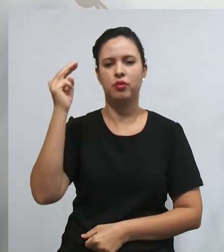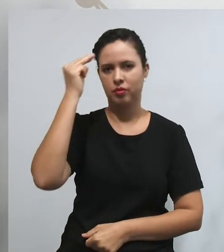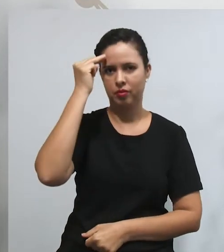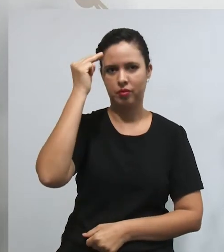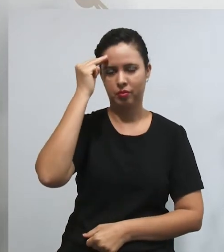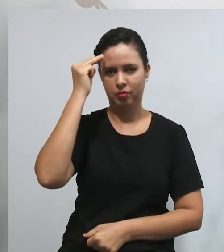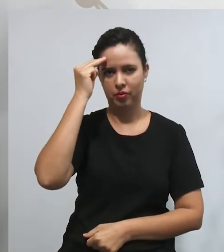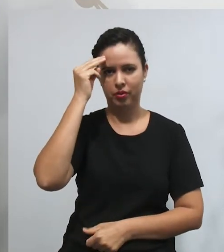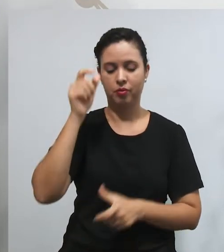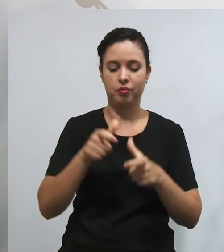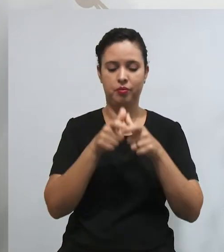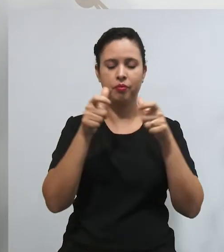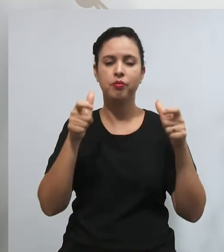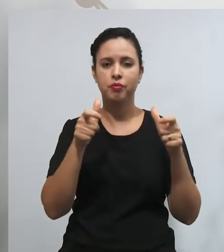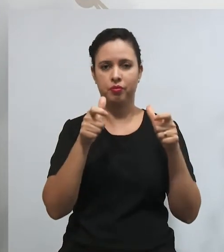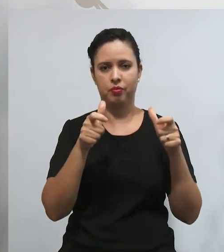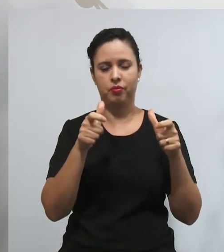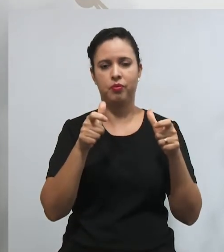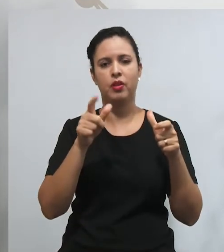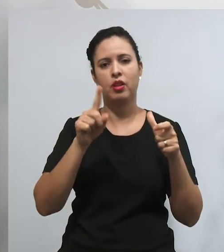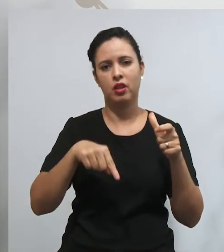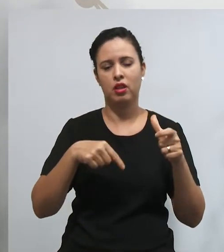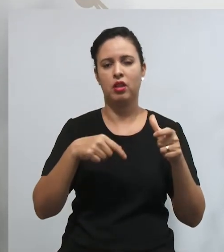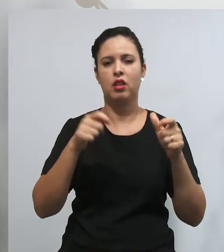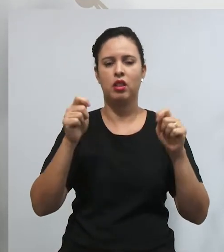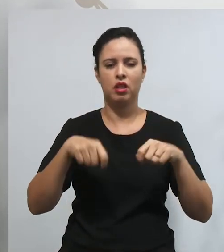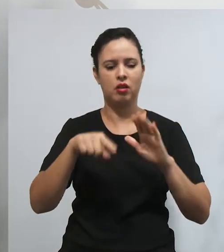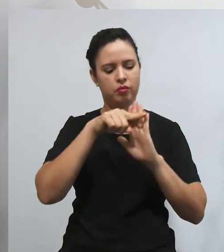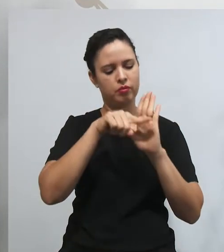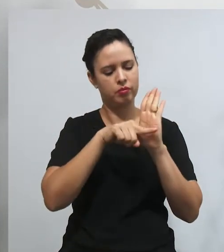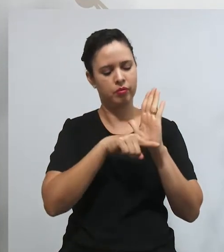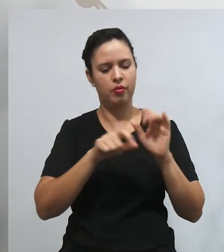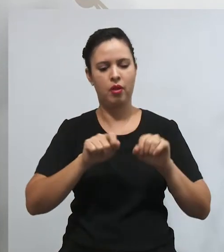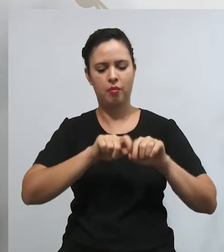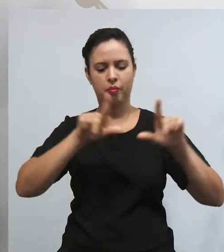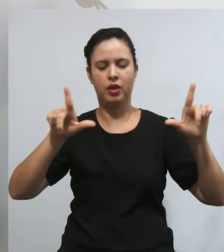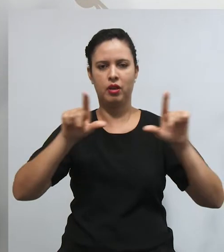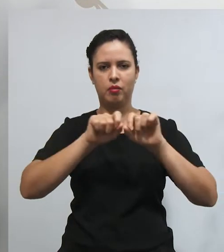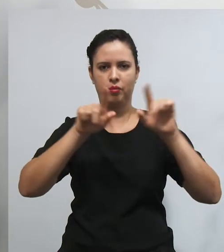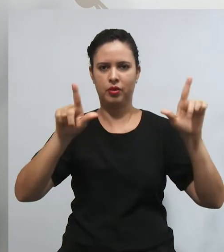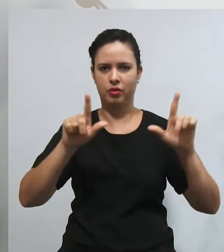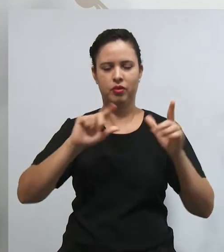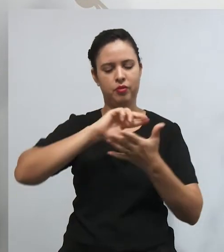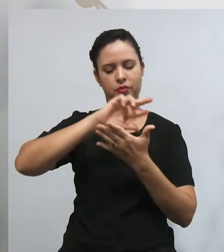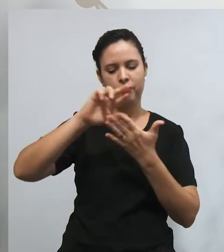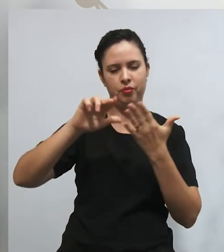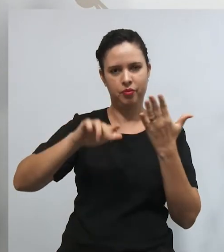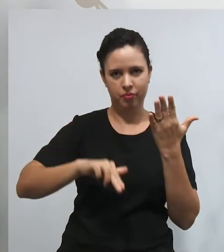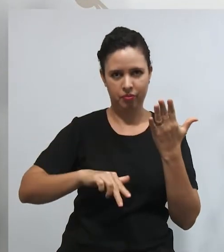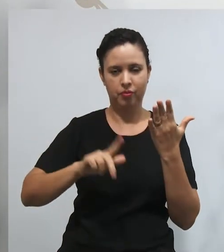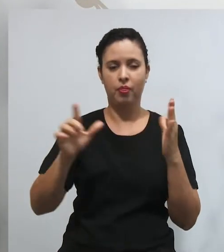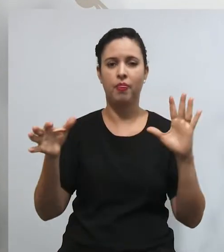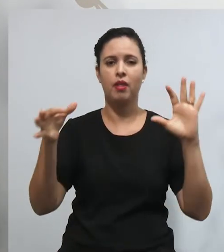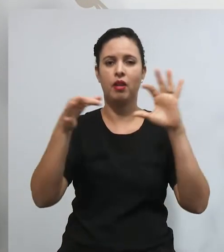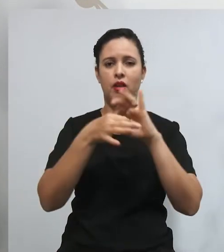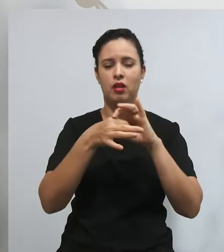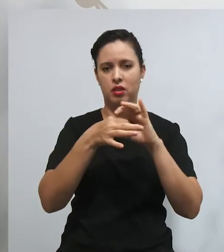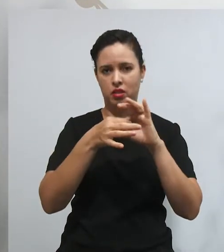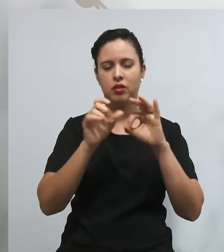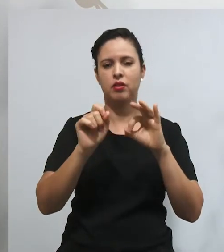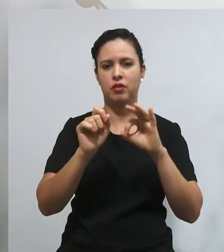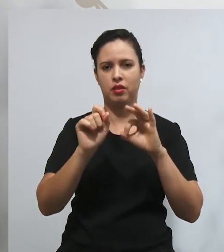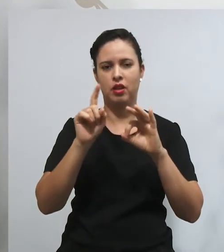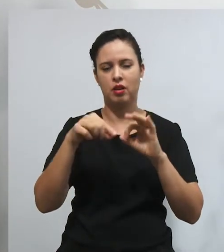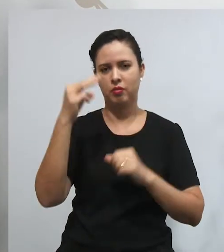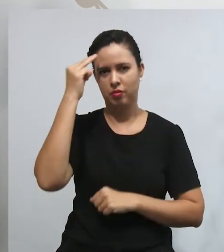RAM com maior capacidade para poder expandir, né, a possibilidade de você abrir mais programas ao mesmo tempo. Isso está relacionado diretamente à memória